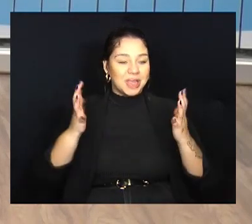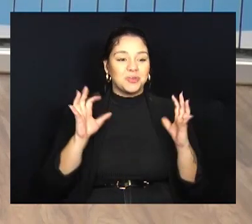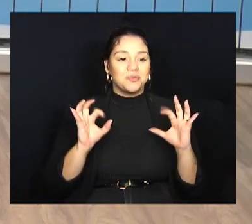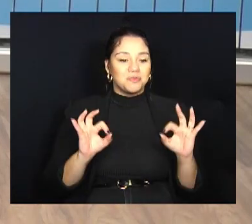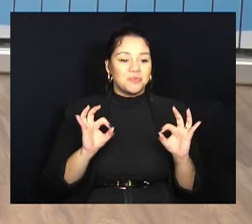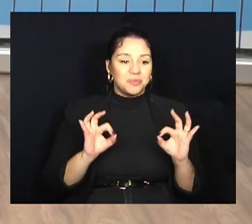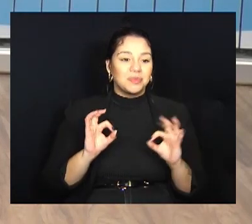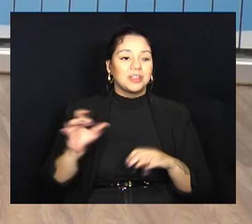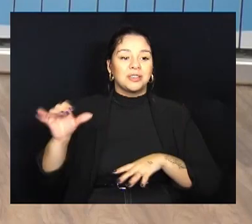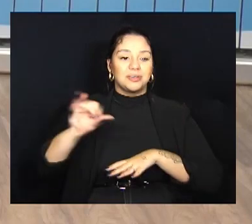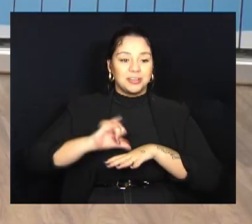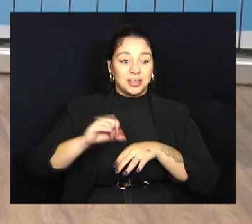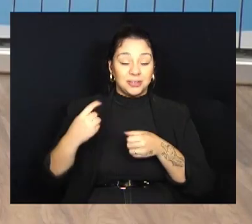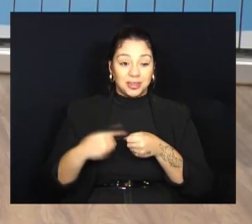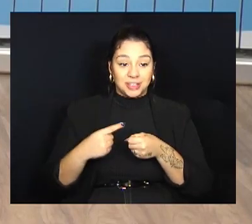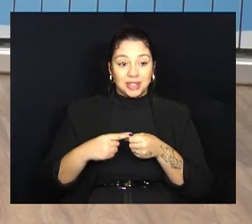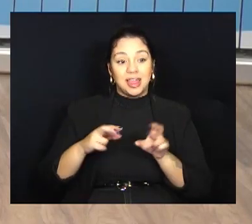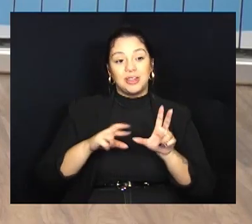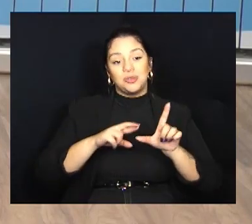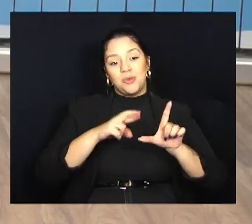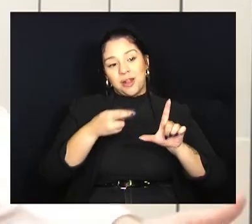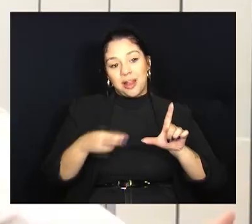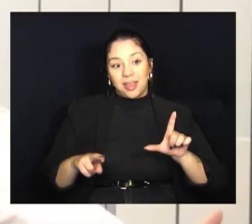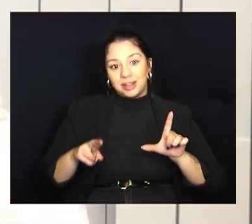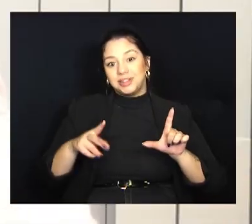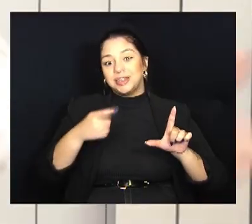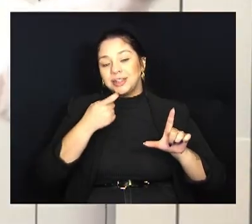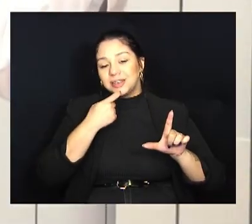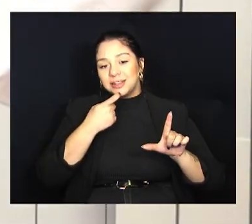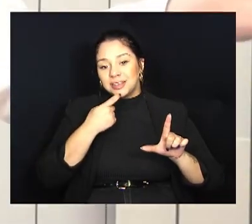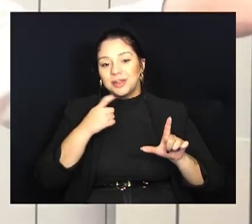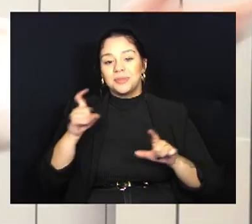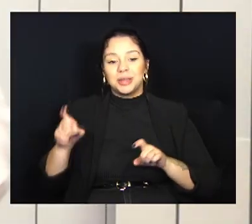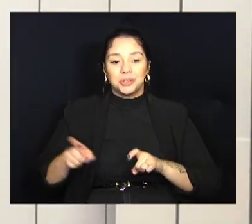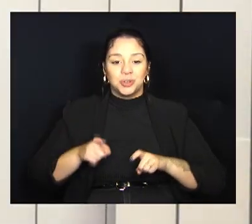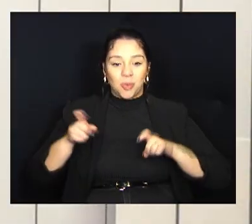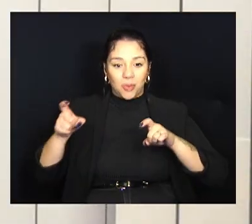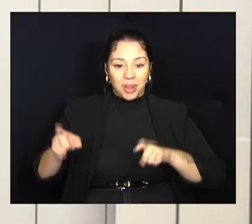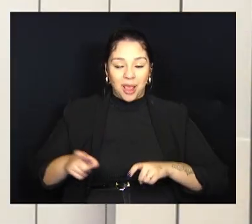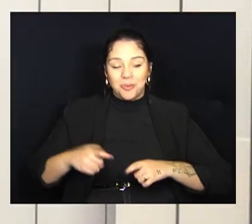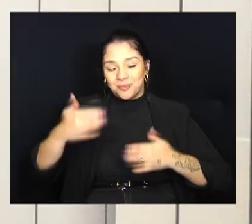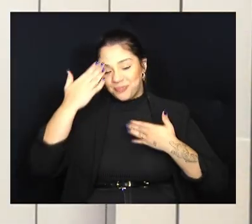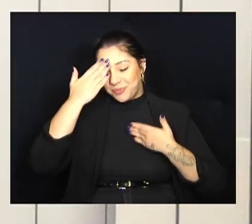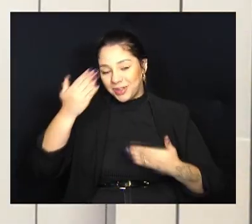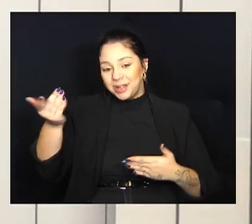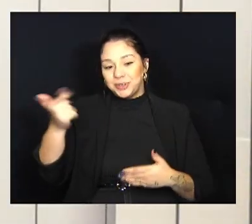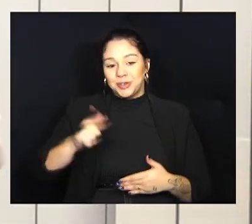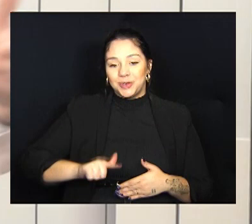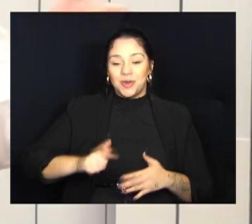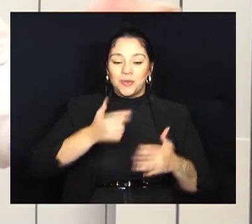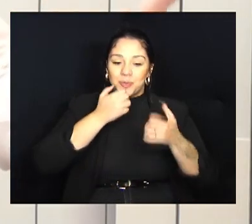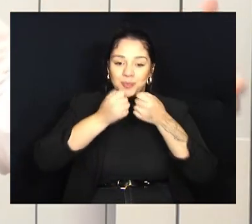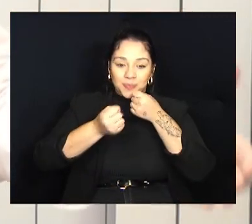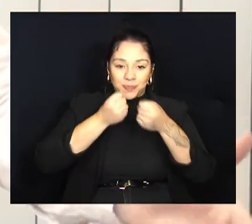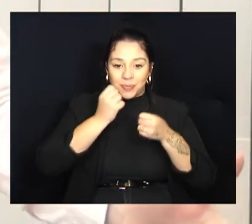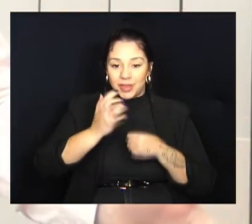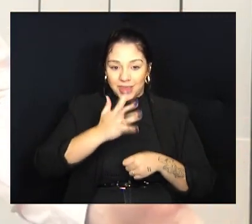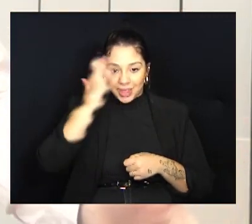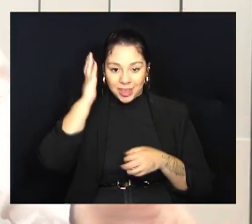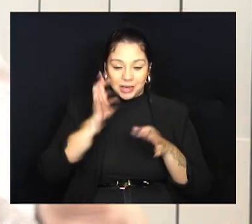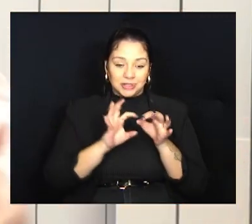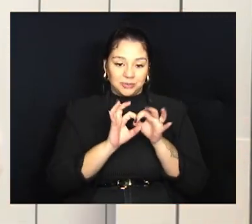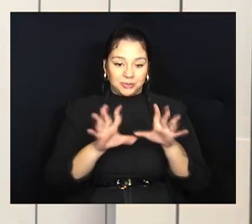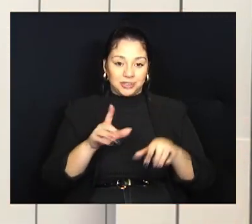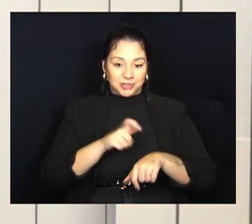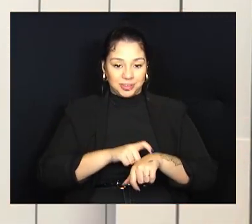centro da cidade, no Largo do Rosário, Campinas Rural. Agradeço mais uma vez a nossa repórter, a disponibilidade